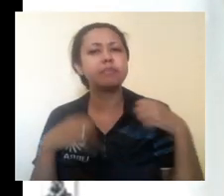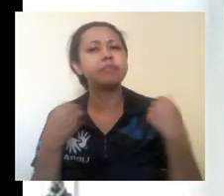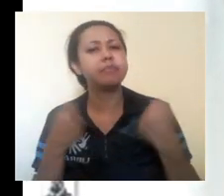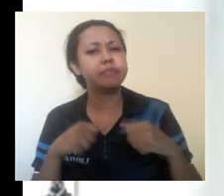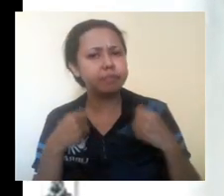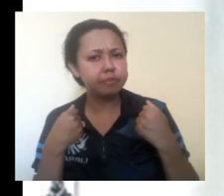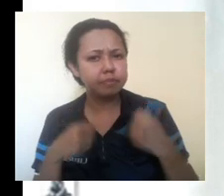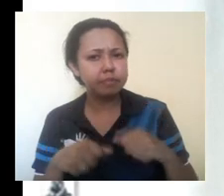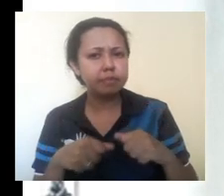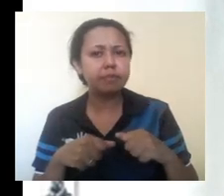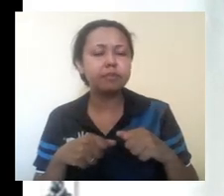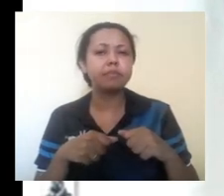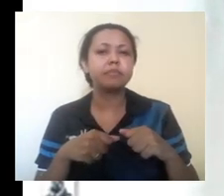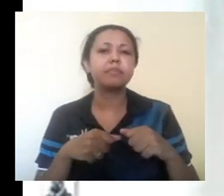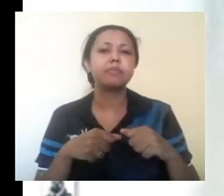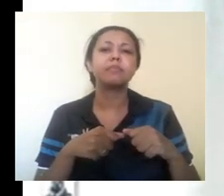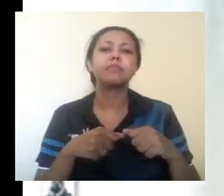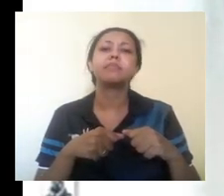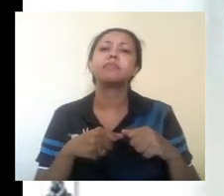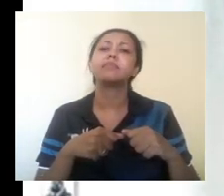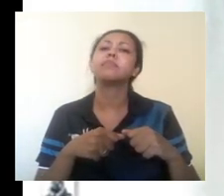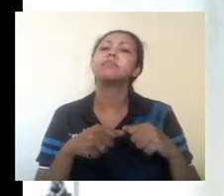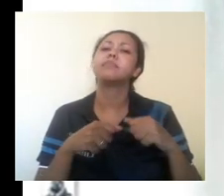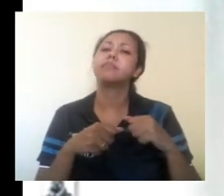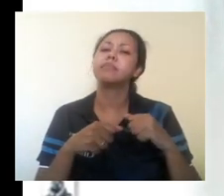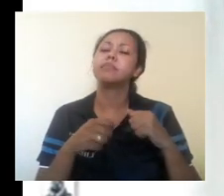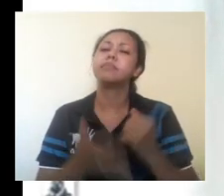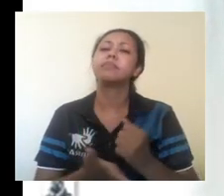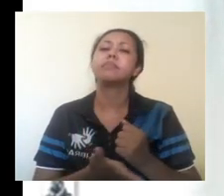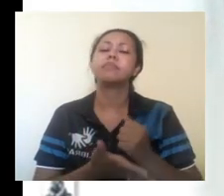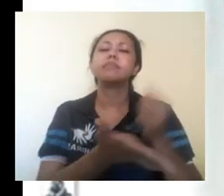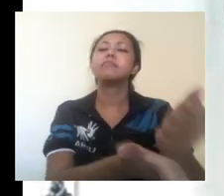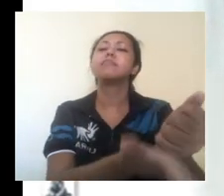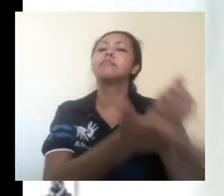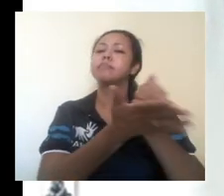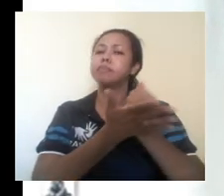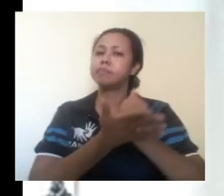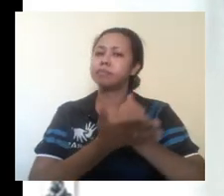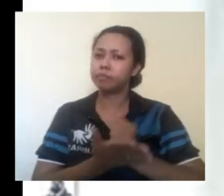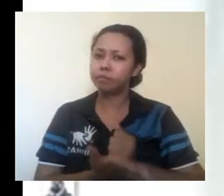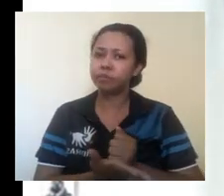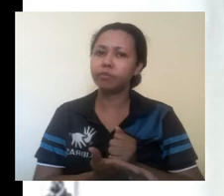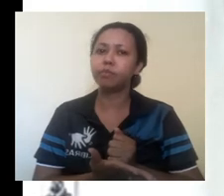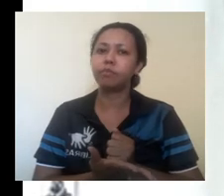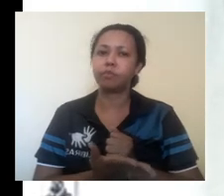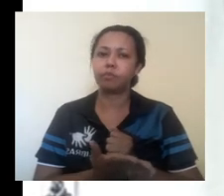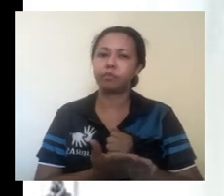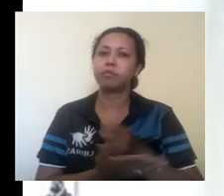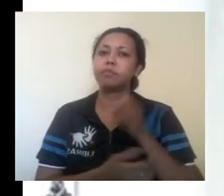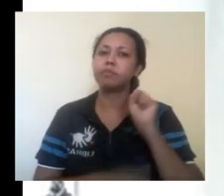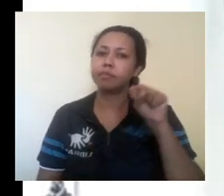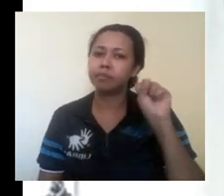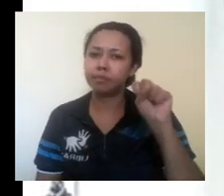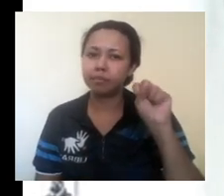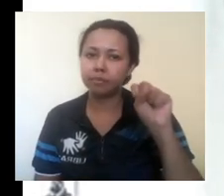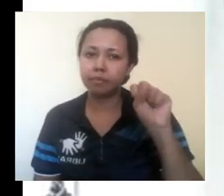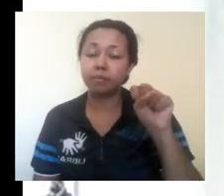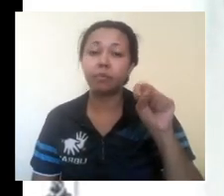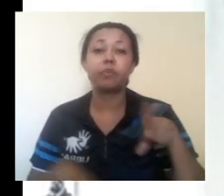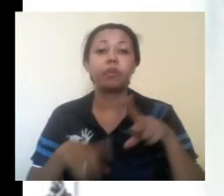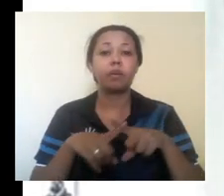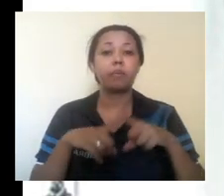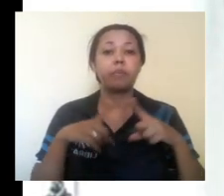de algo para você, para que você faça algo para o Senhor. Mas, quando eu digo aqui que a mulher casada, ela se divide